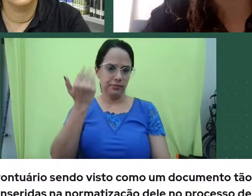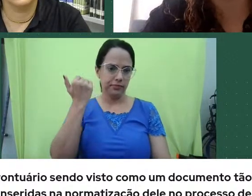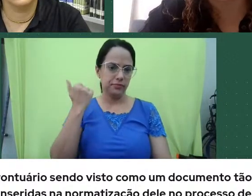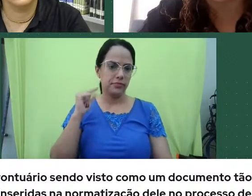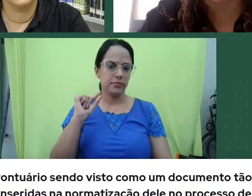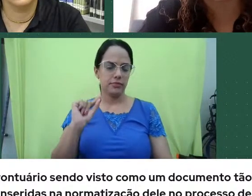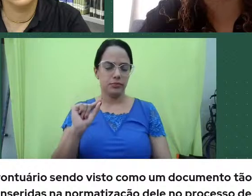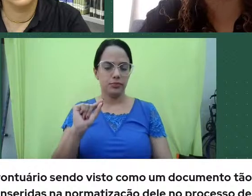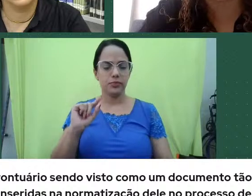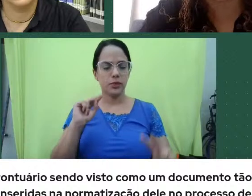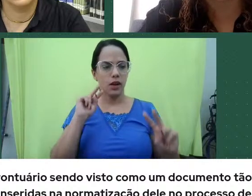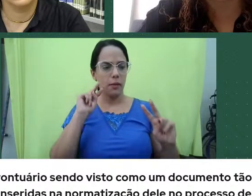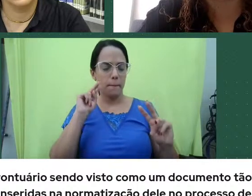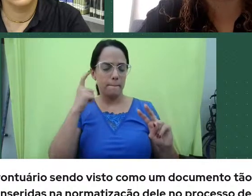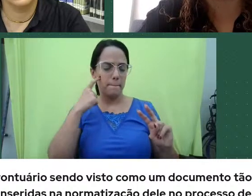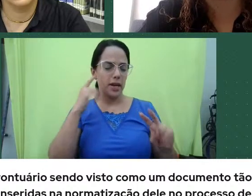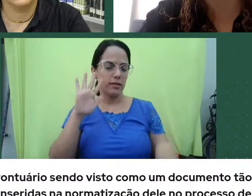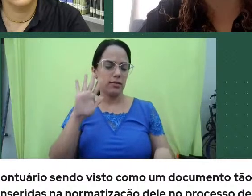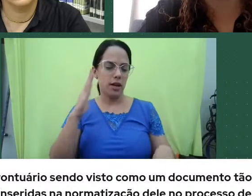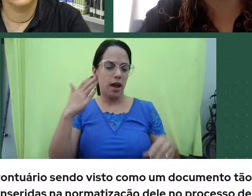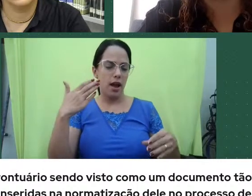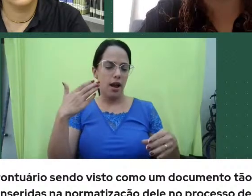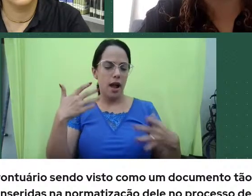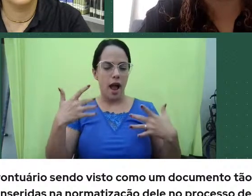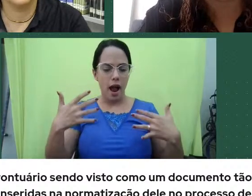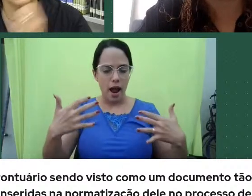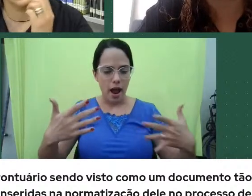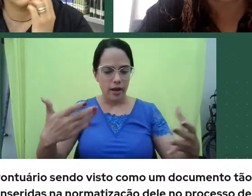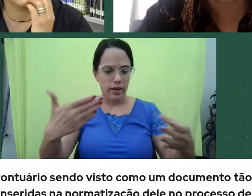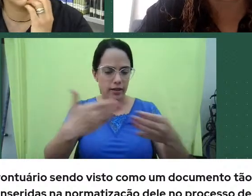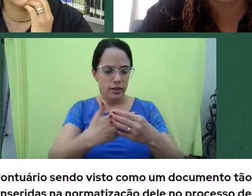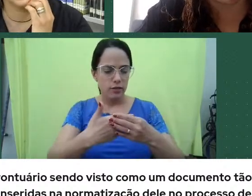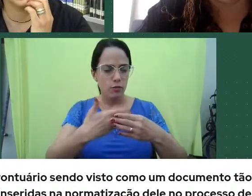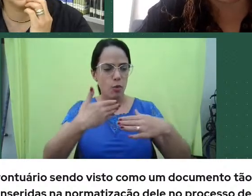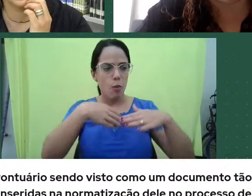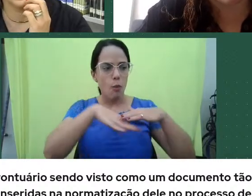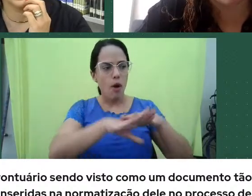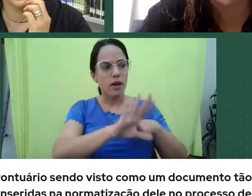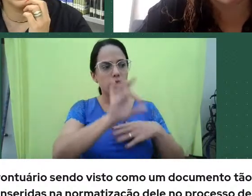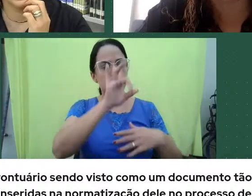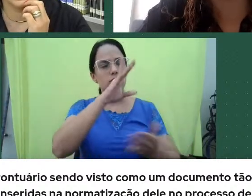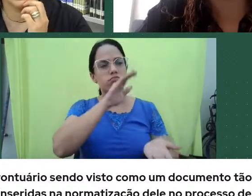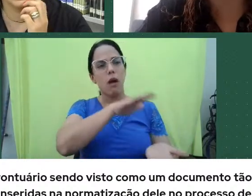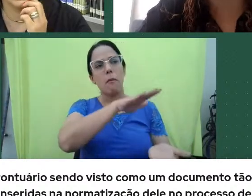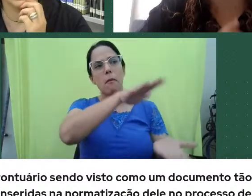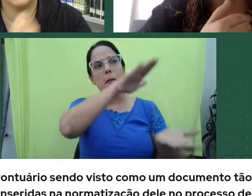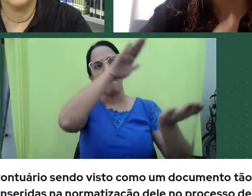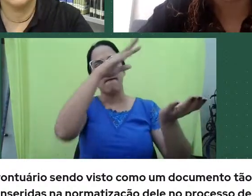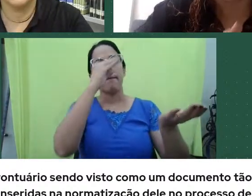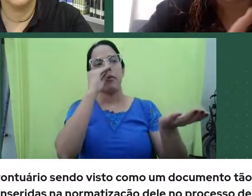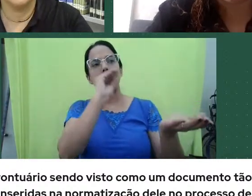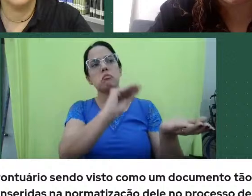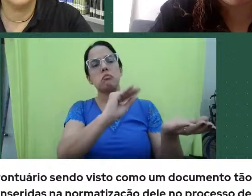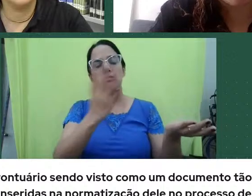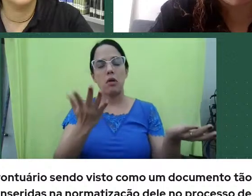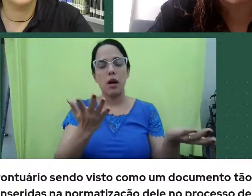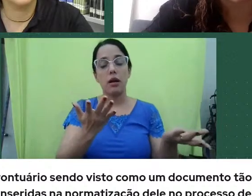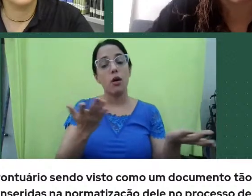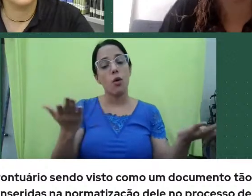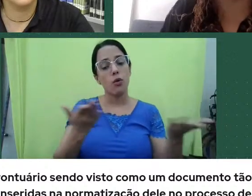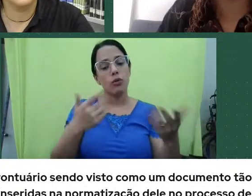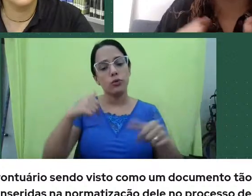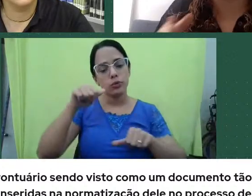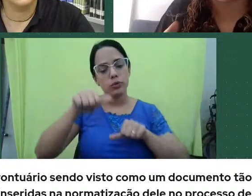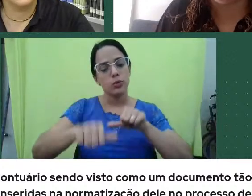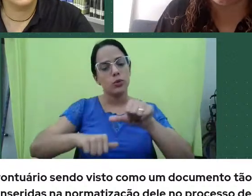só como depósito, né? Então, hoje, a gente tem mudanças aí que estão começando a se